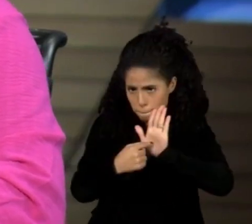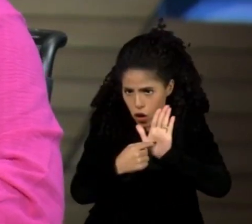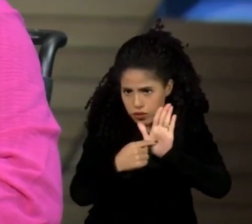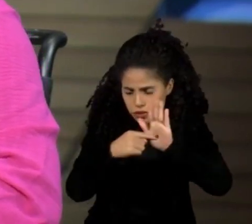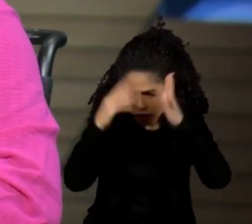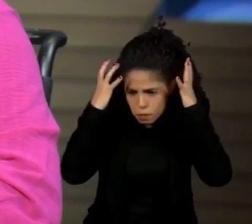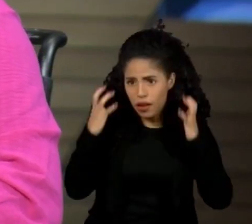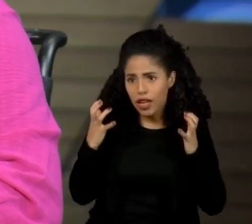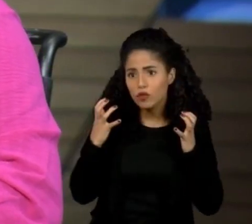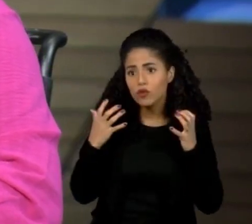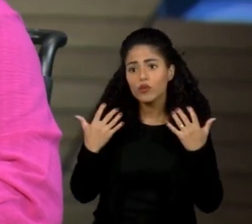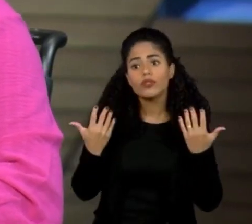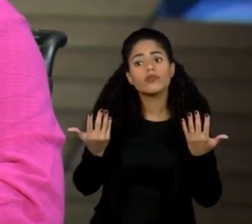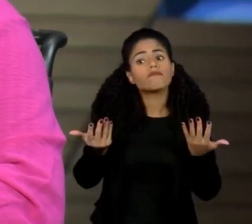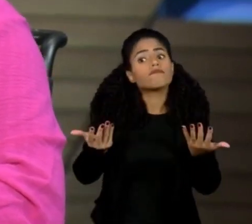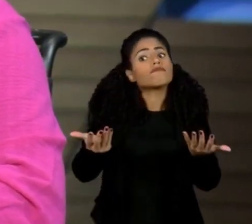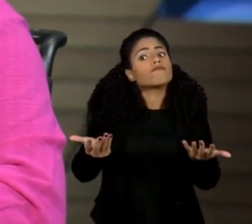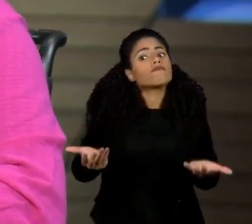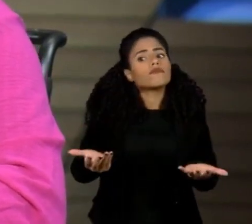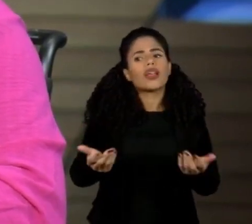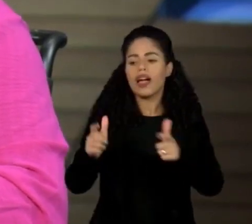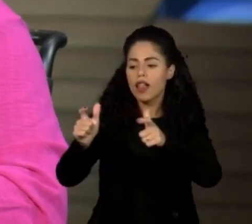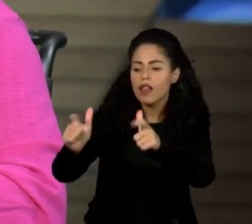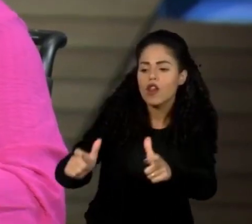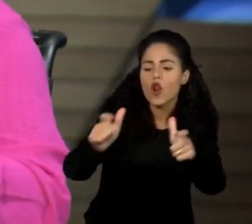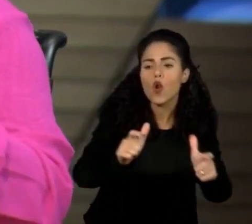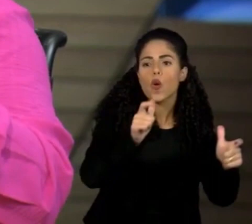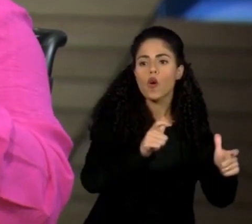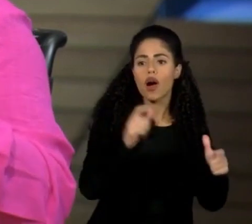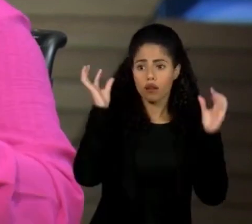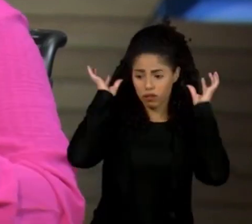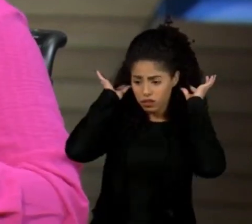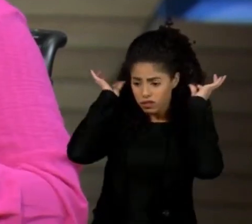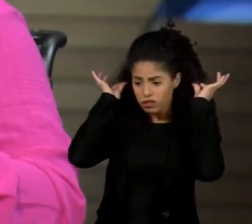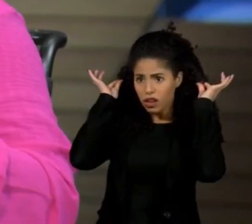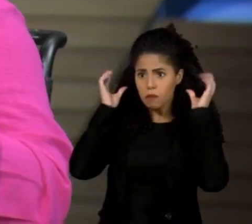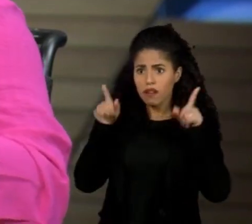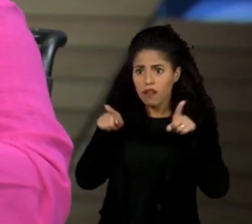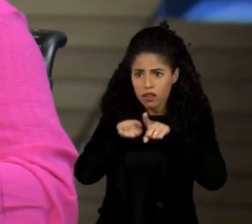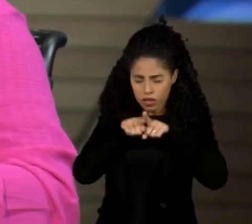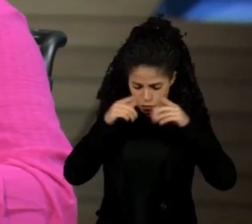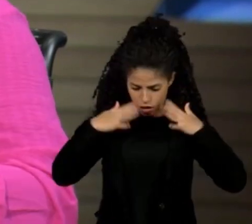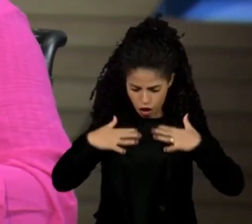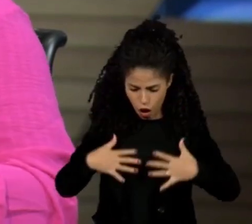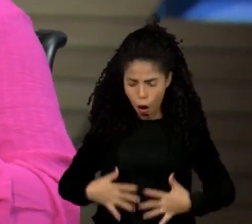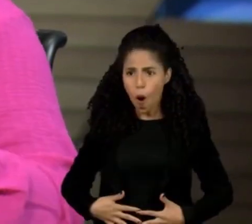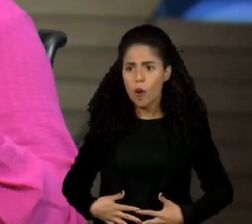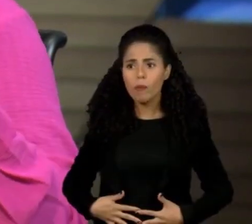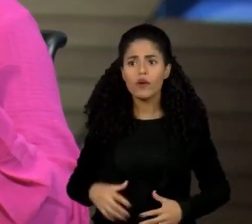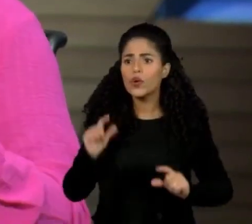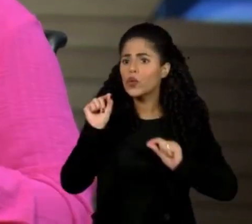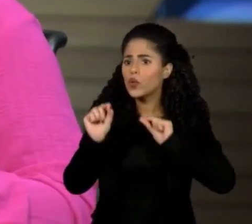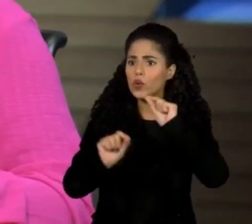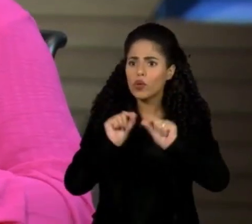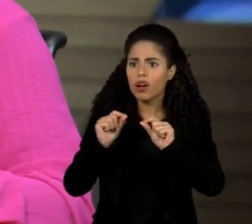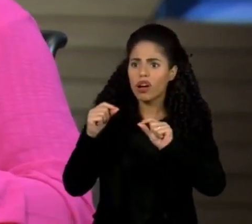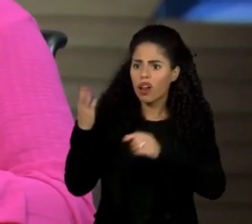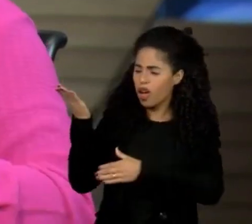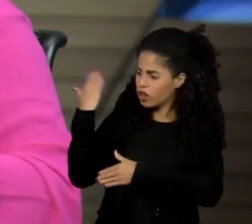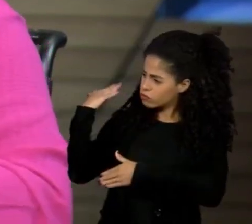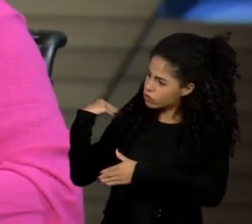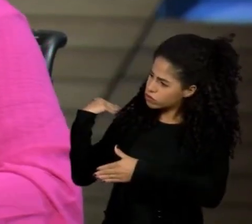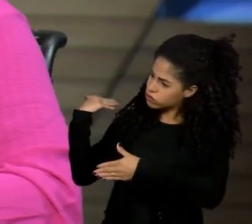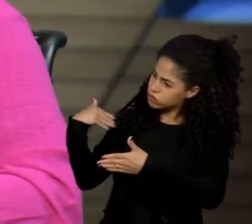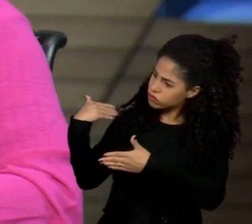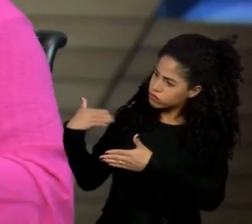ainda tem lugares em que este cabelo a vestimenta que remete a minha ancestralidade